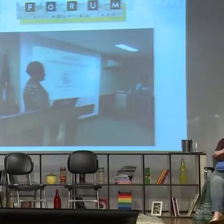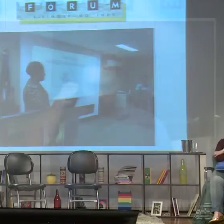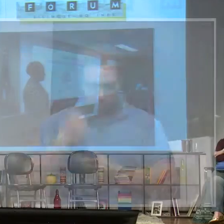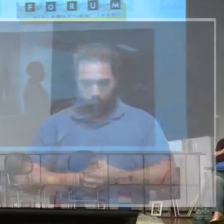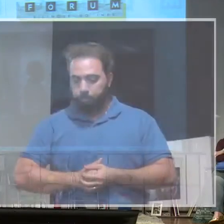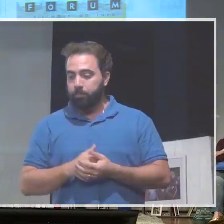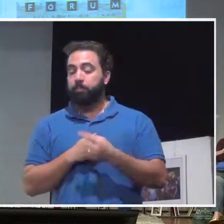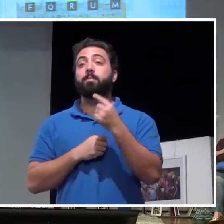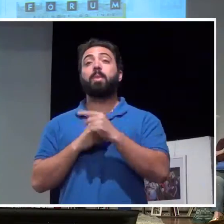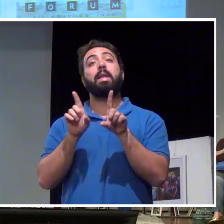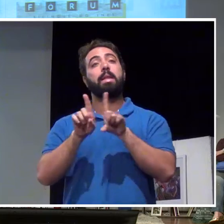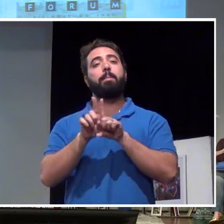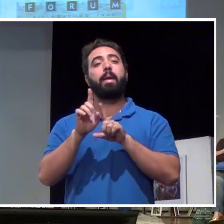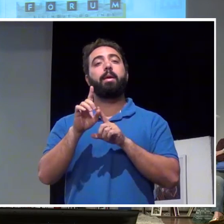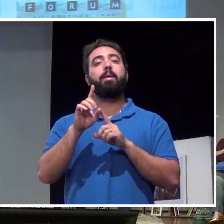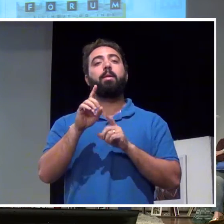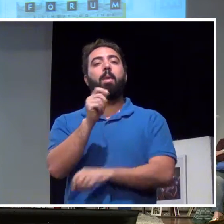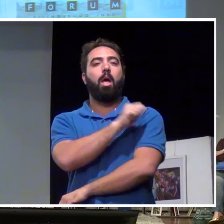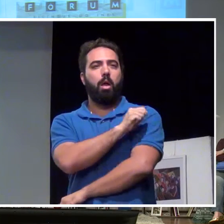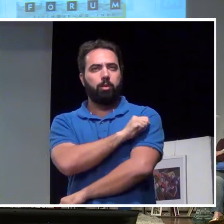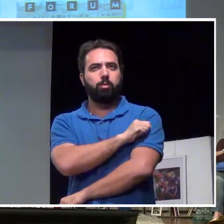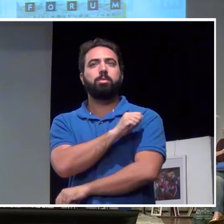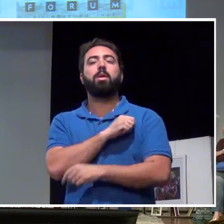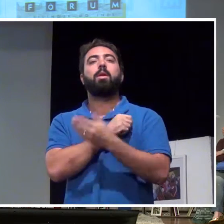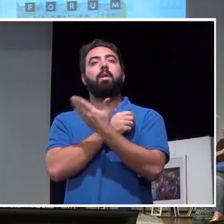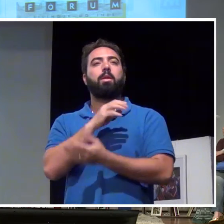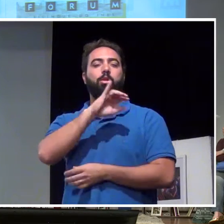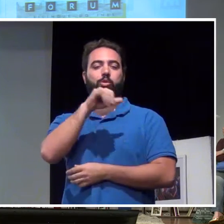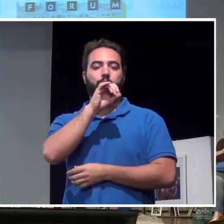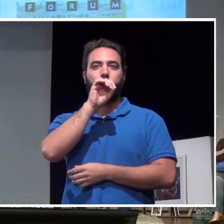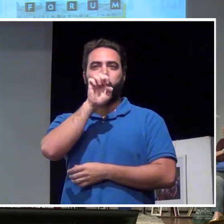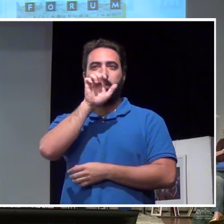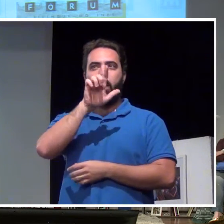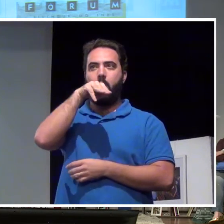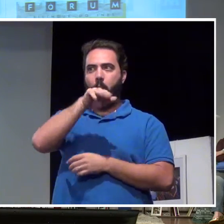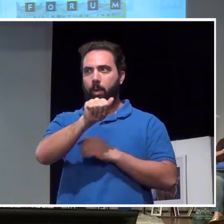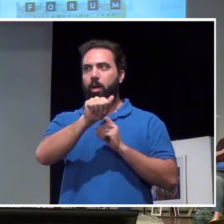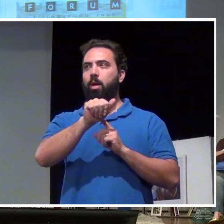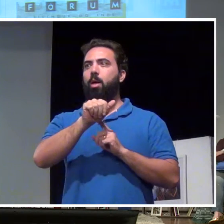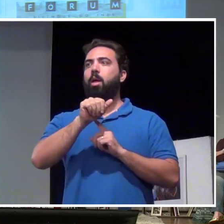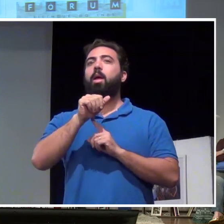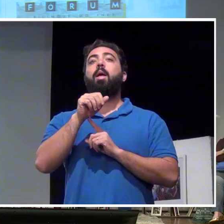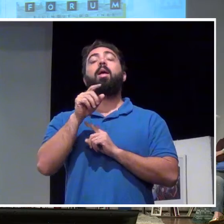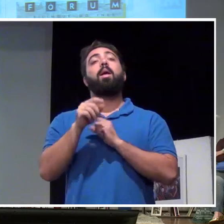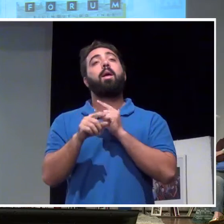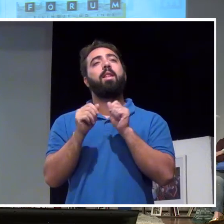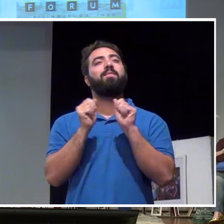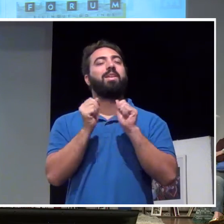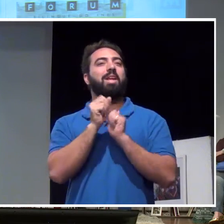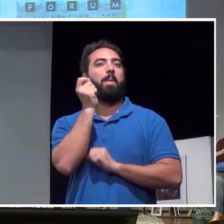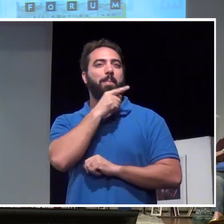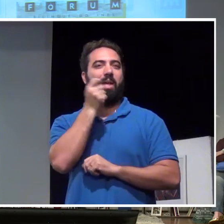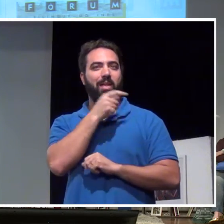Aqui, mais uma aluna, só para exemplificar, é a Joelma. A aluna Joelma fez sobre